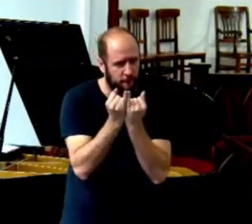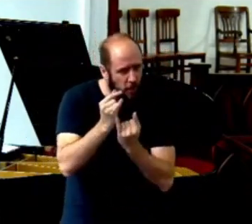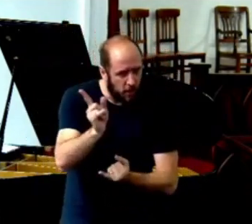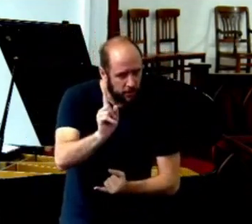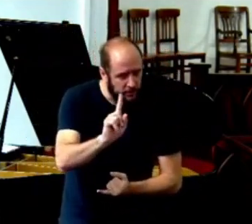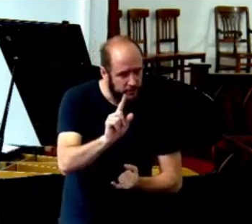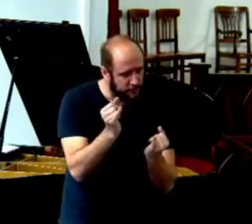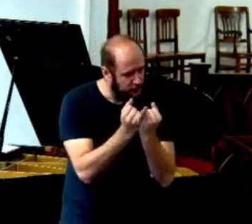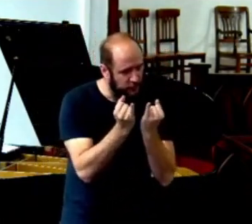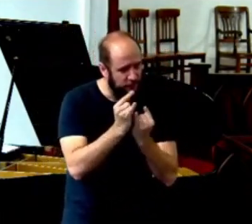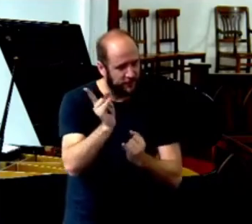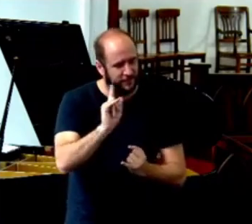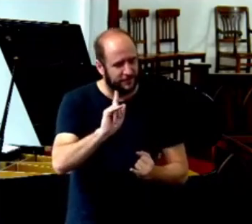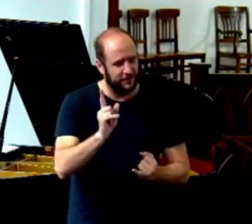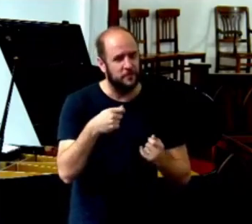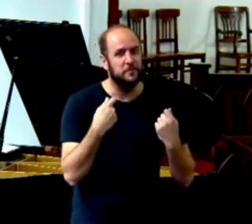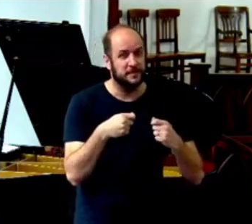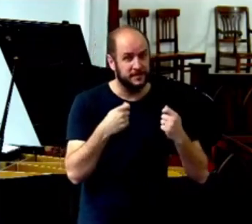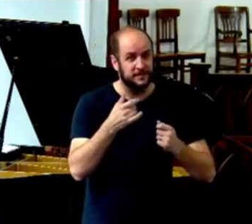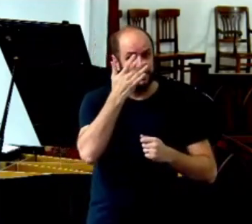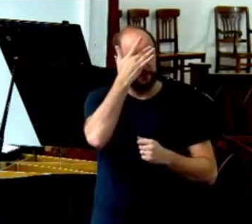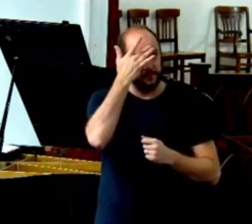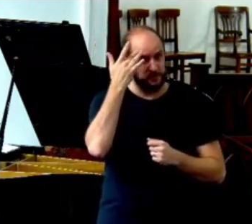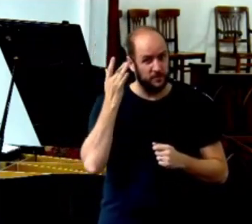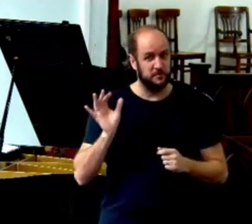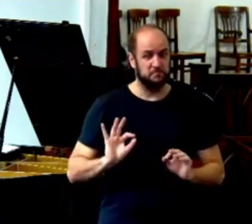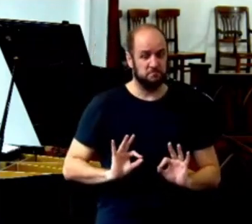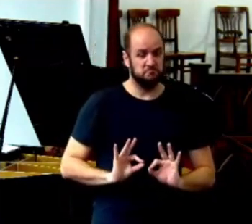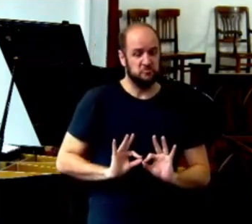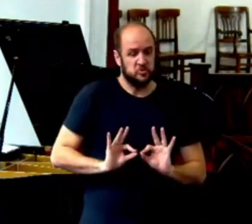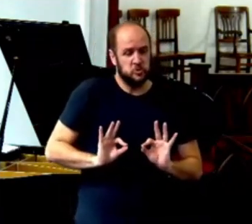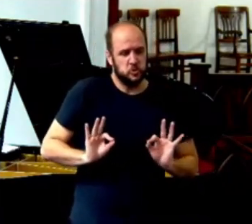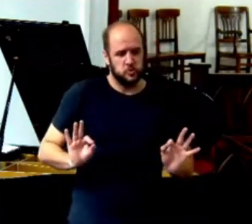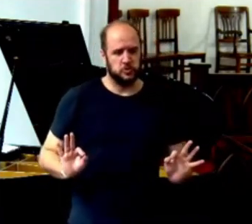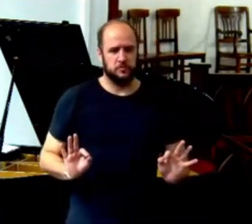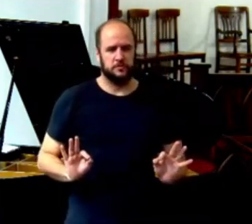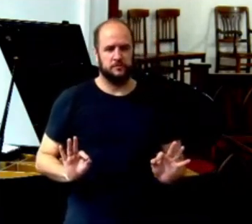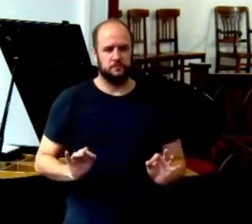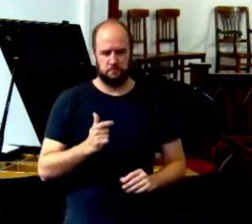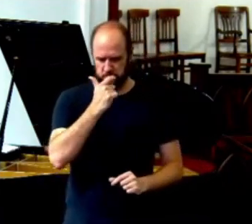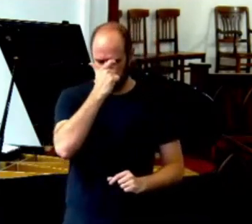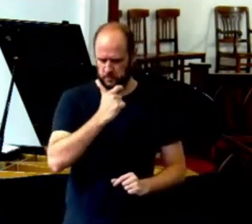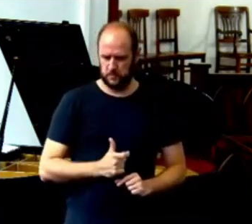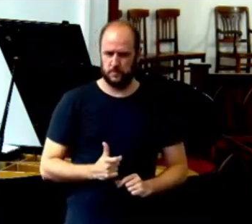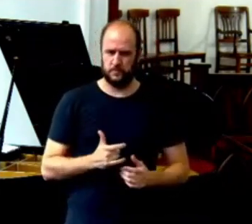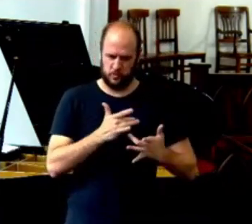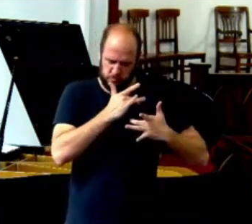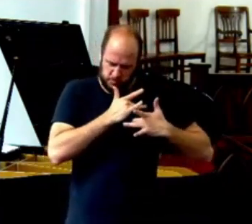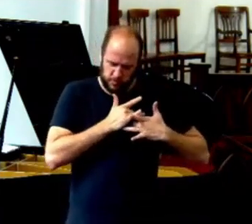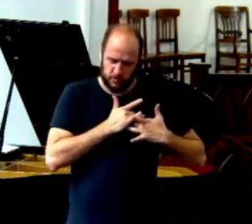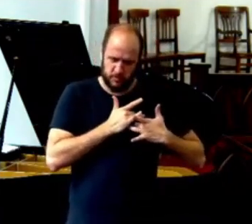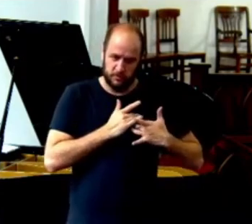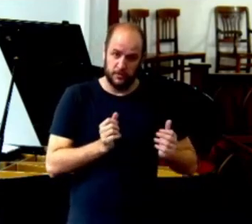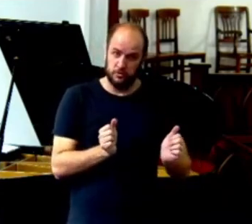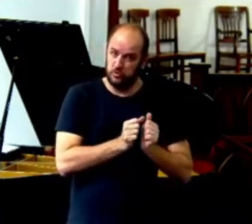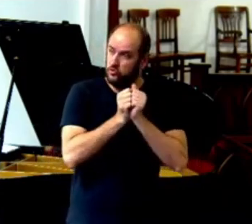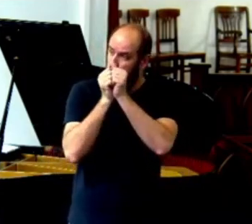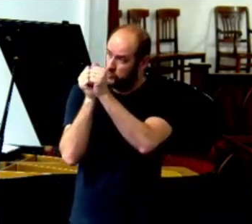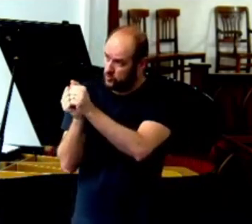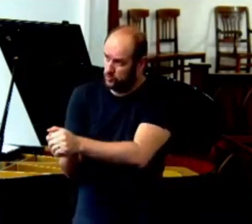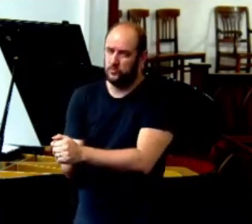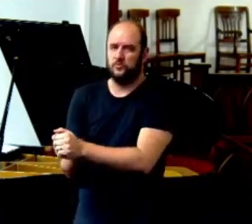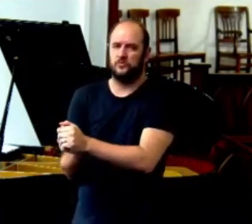fofoqueiro, tem que ser testemunhas discretas e piedosas, para ir até o